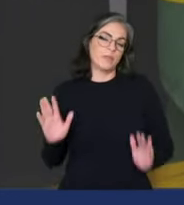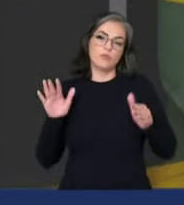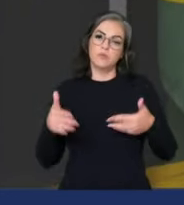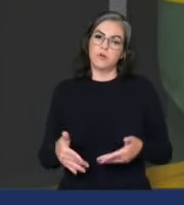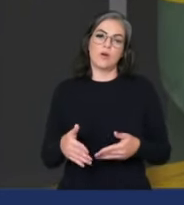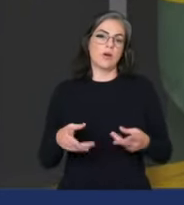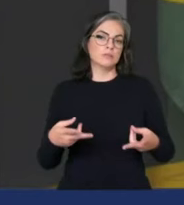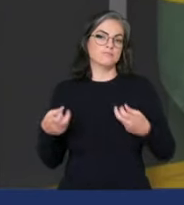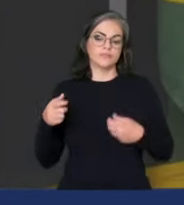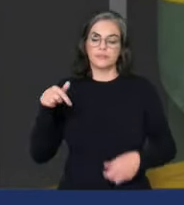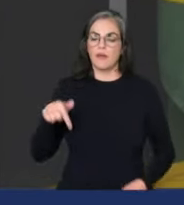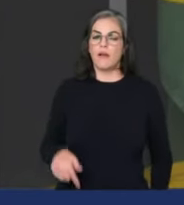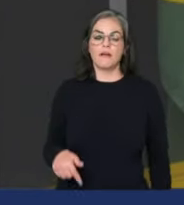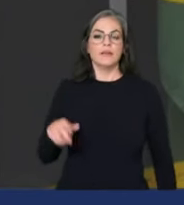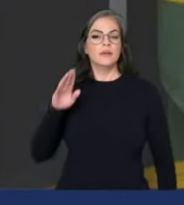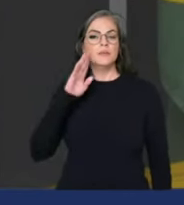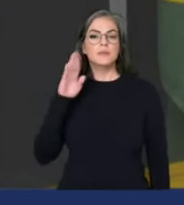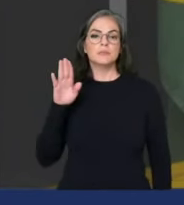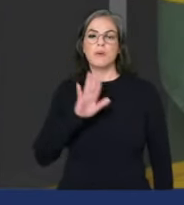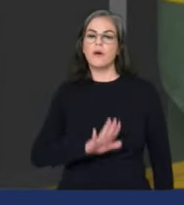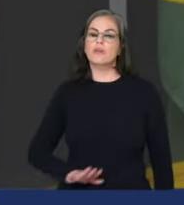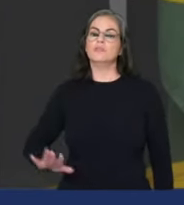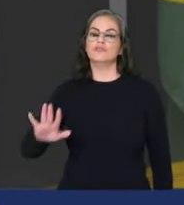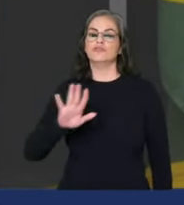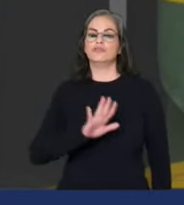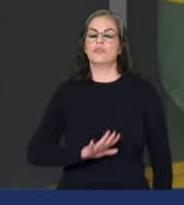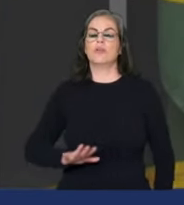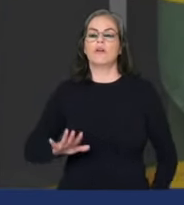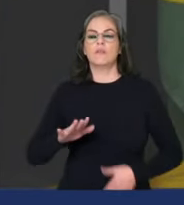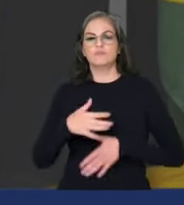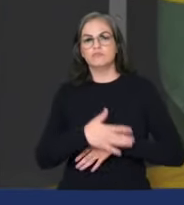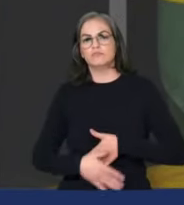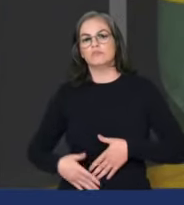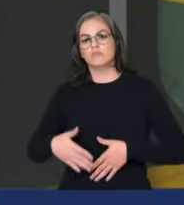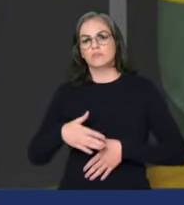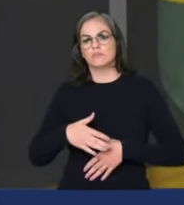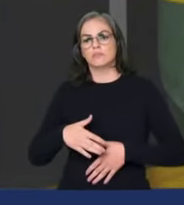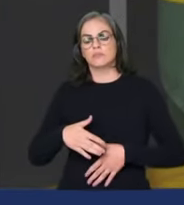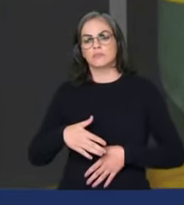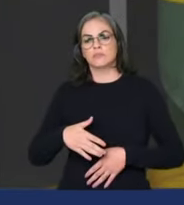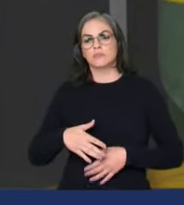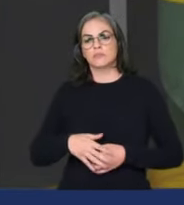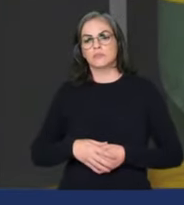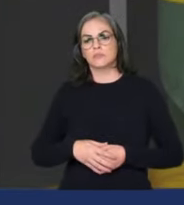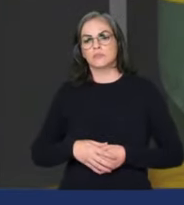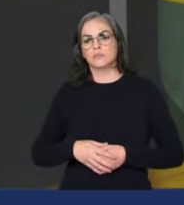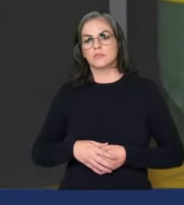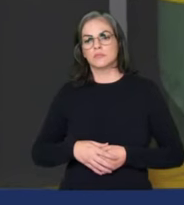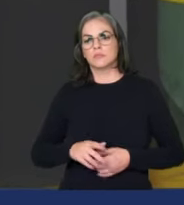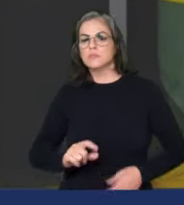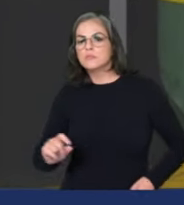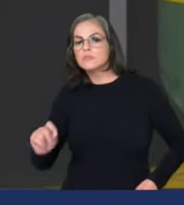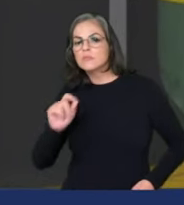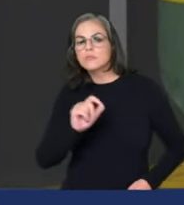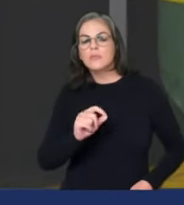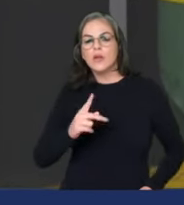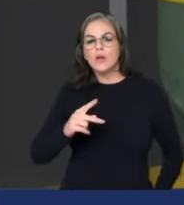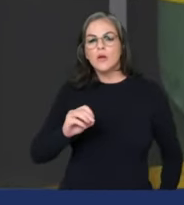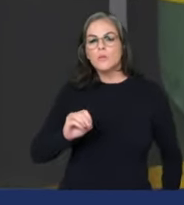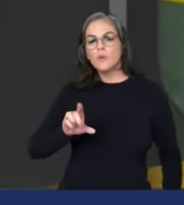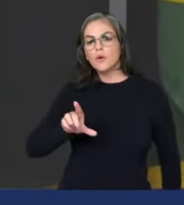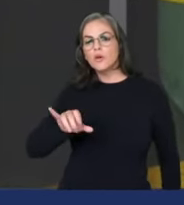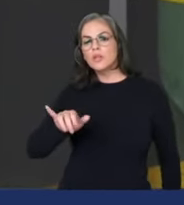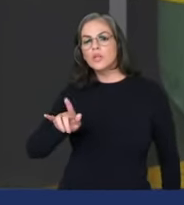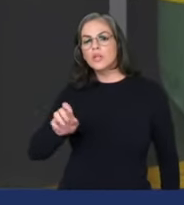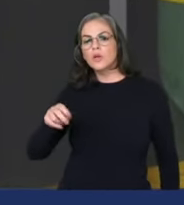principalmente aqui para a nossa região. Aqui estamos falando do polígono do pré-sal, que faz do Brasil hoje, deputado, a terceira maior